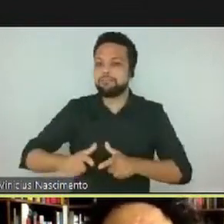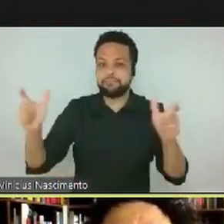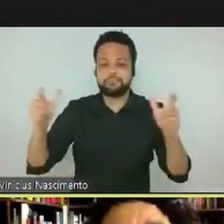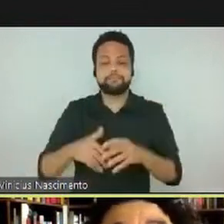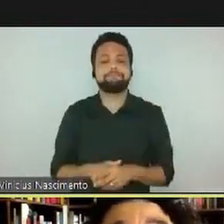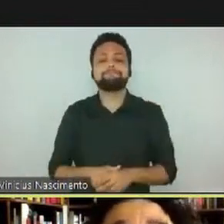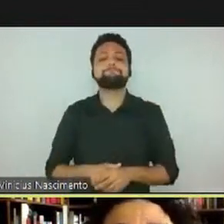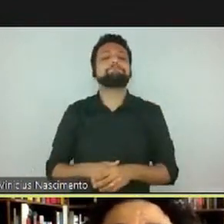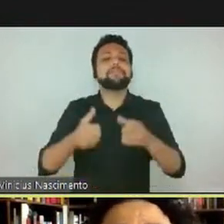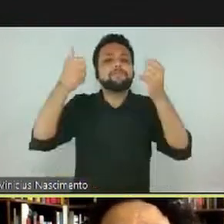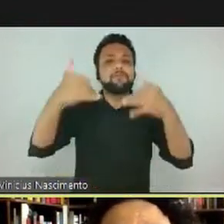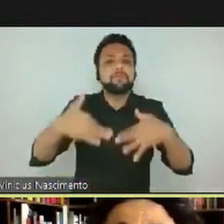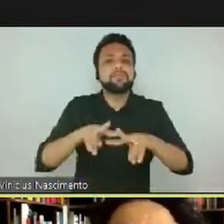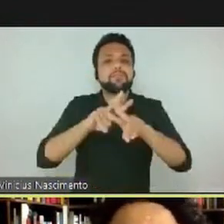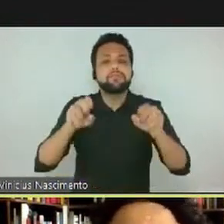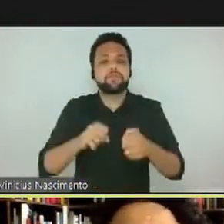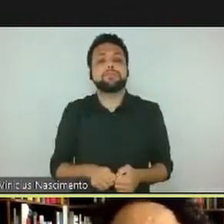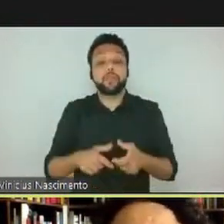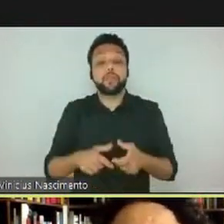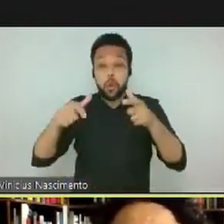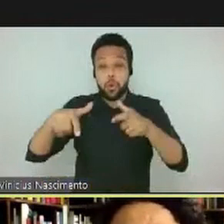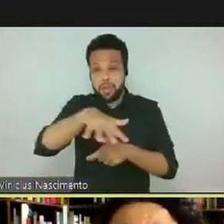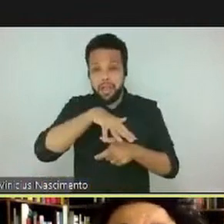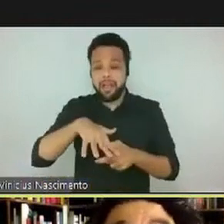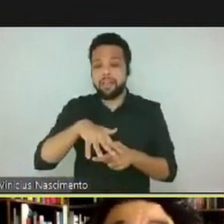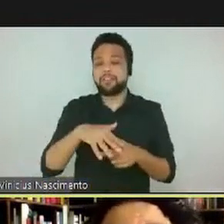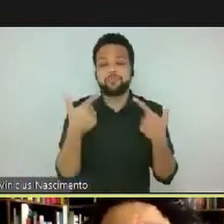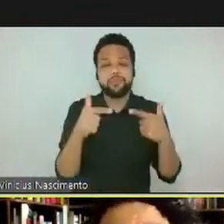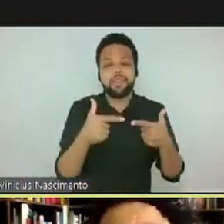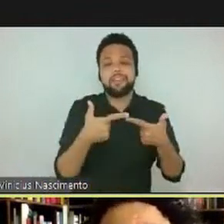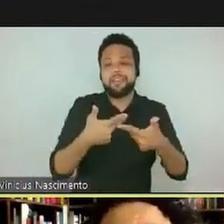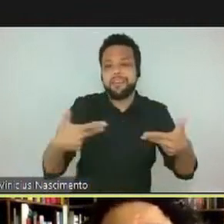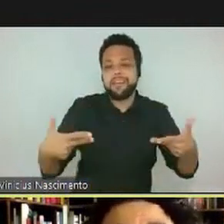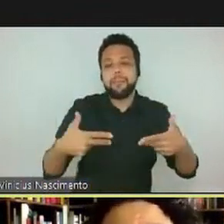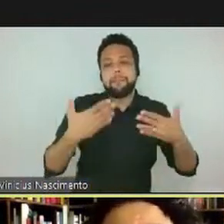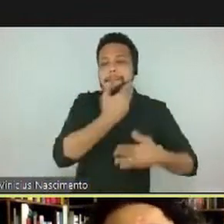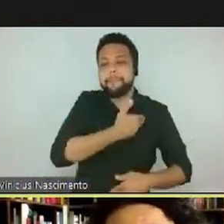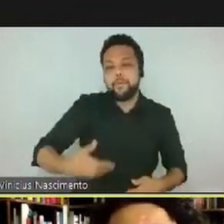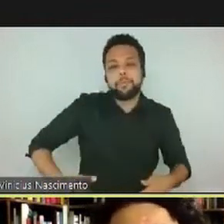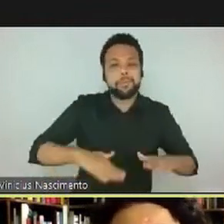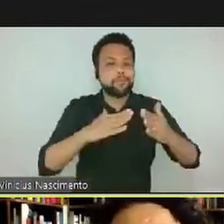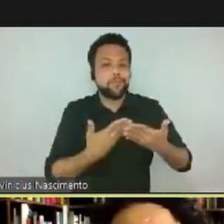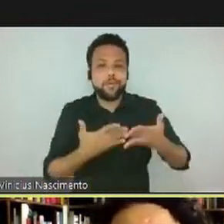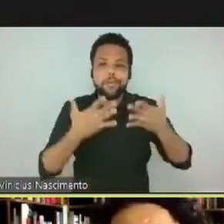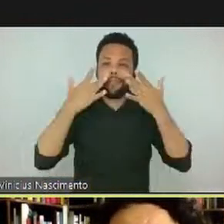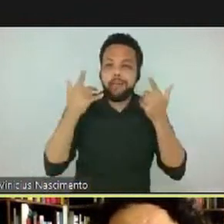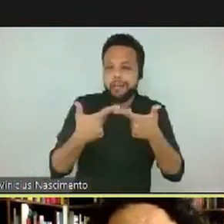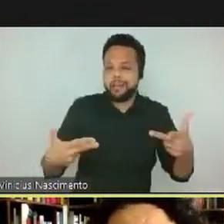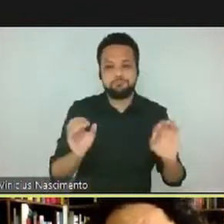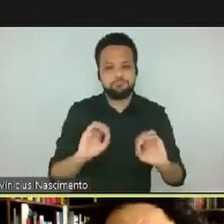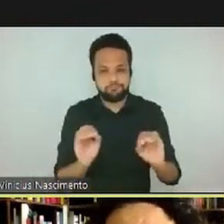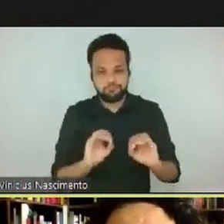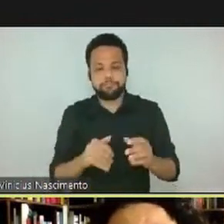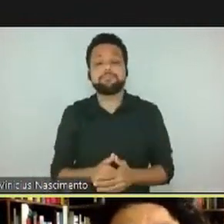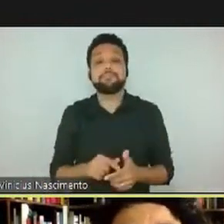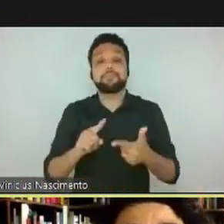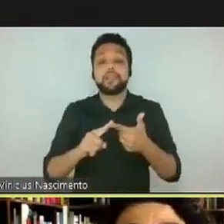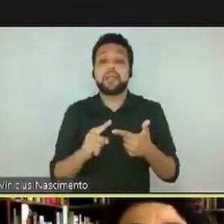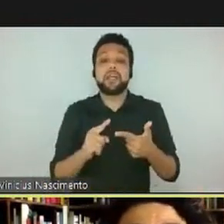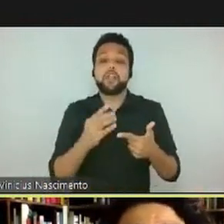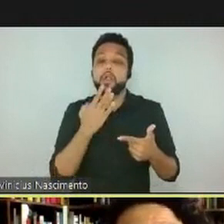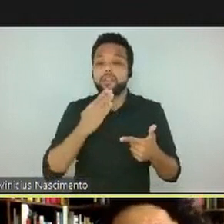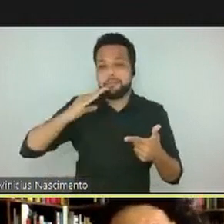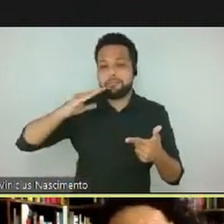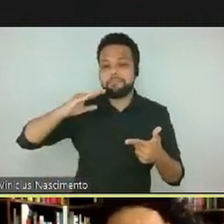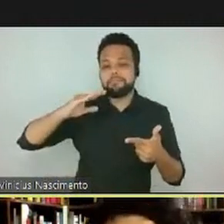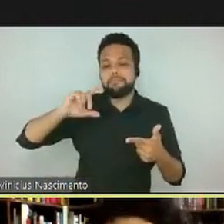públicos, altas taxas de violência, notas baixas do Índice de Desenvolvimento da Educação Básica e